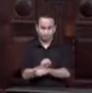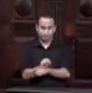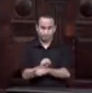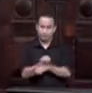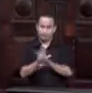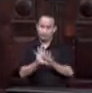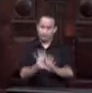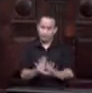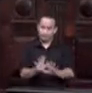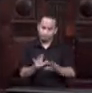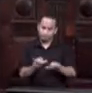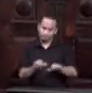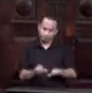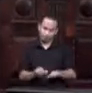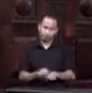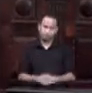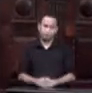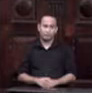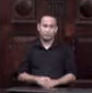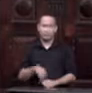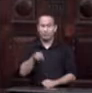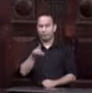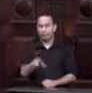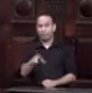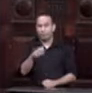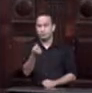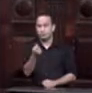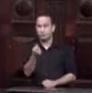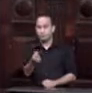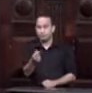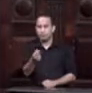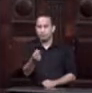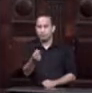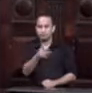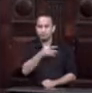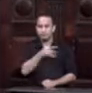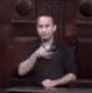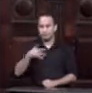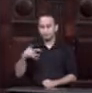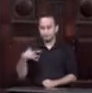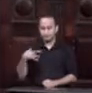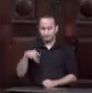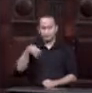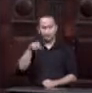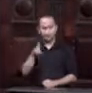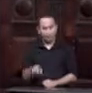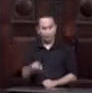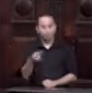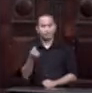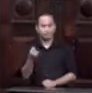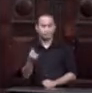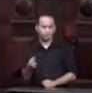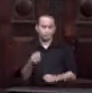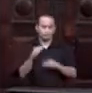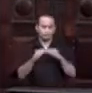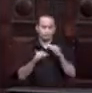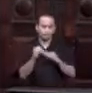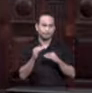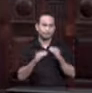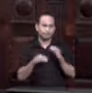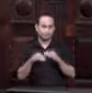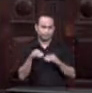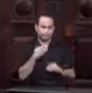Mas, infelizmente, é o dinheiro da saúde, é o dinheiro dos servidores, é o dinheiro